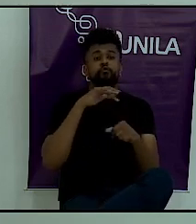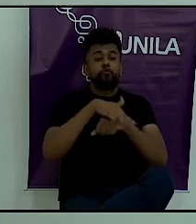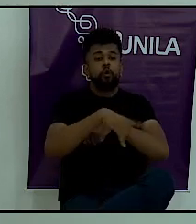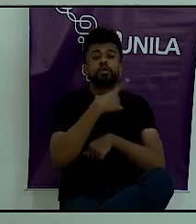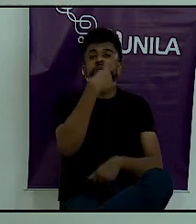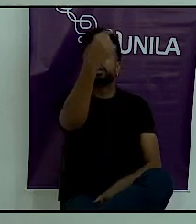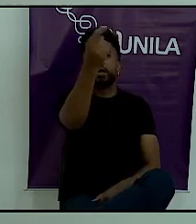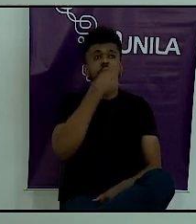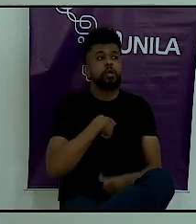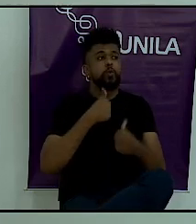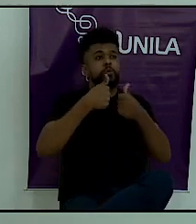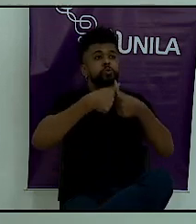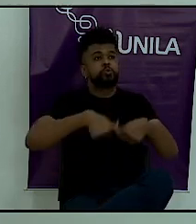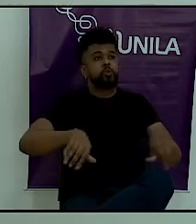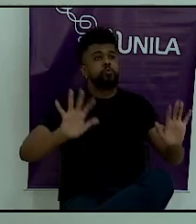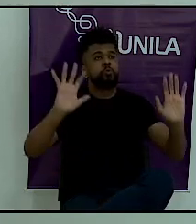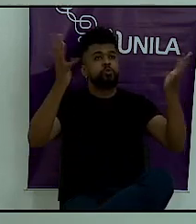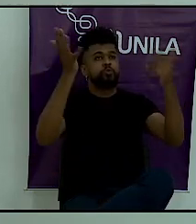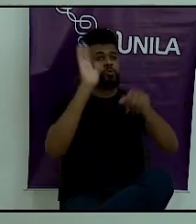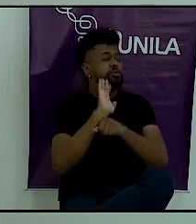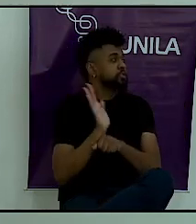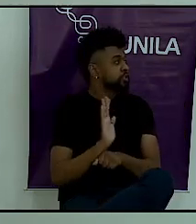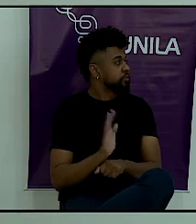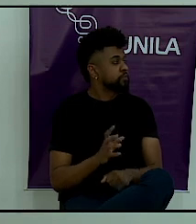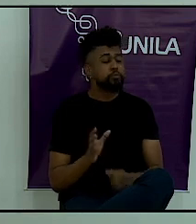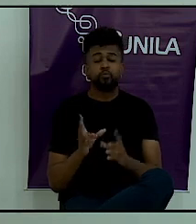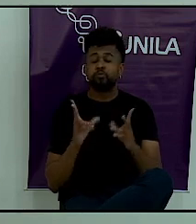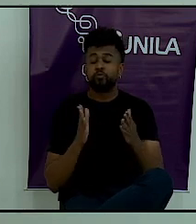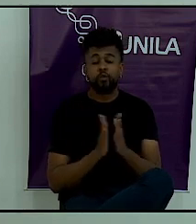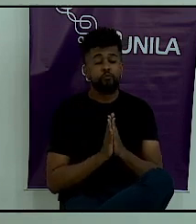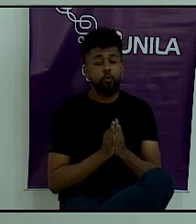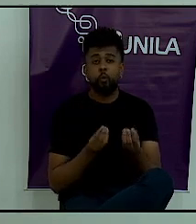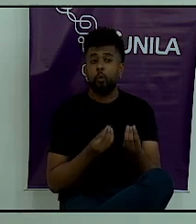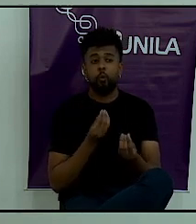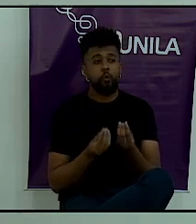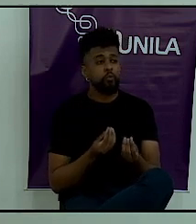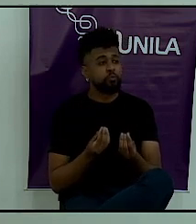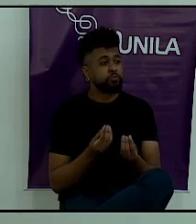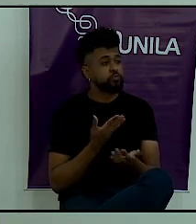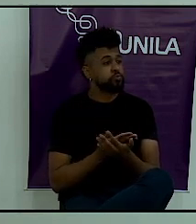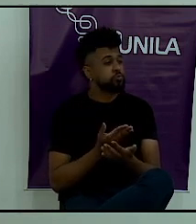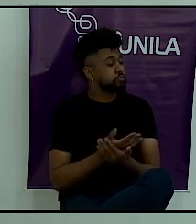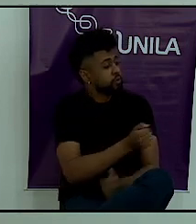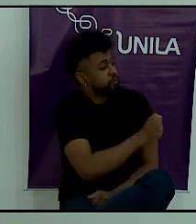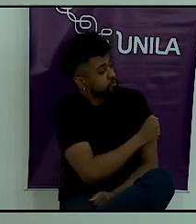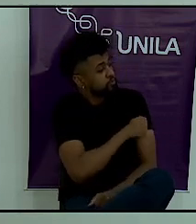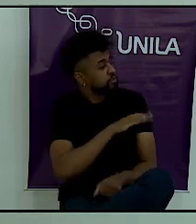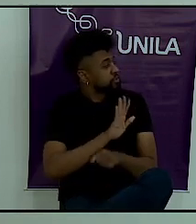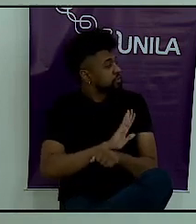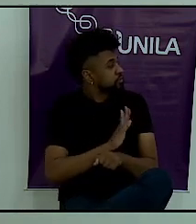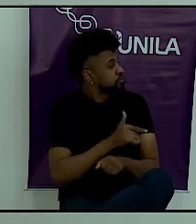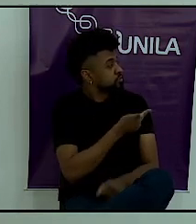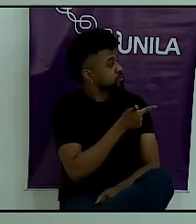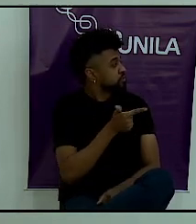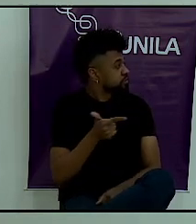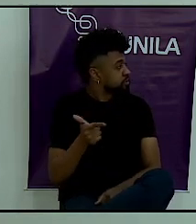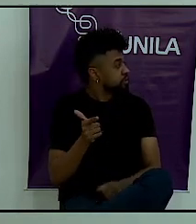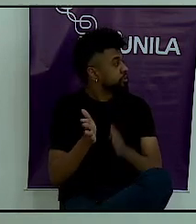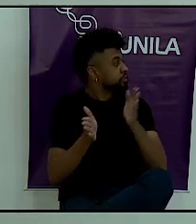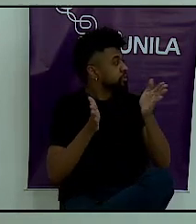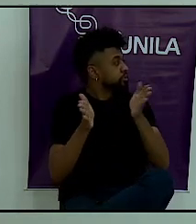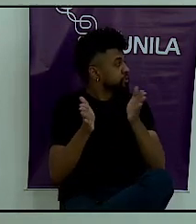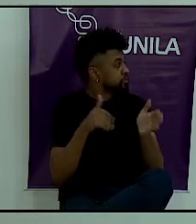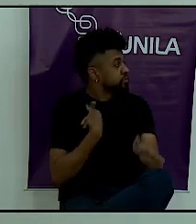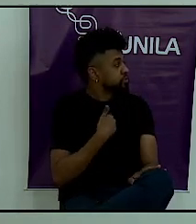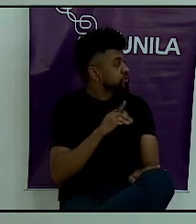Iguaçu e estou num festival de cinema. Você fala, pelo amor de Deus, né, como assim a pessoa está estudando cinema e não teve essa circularidade, né?